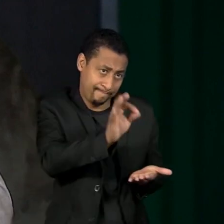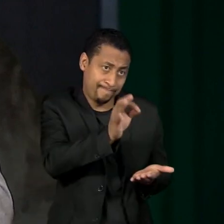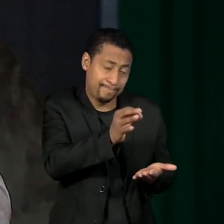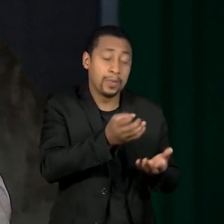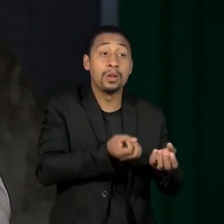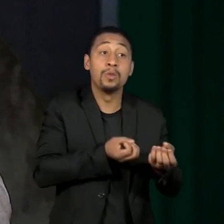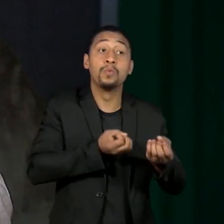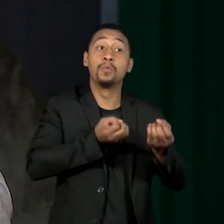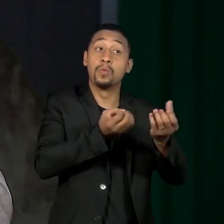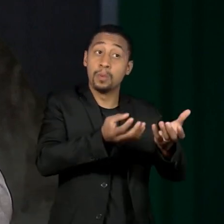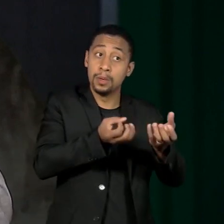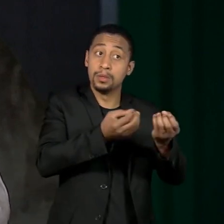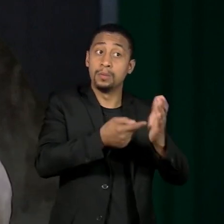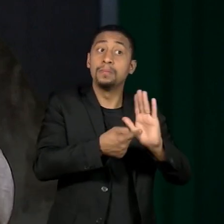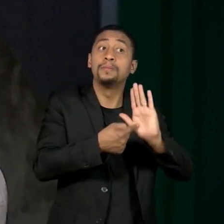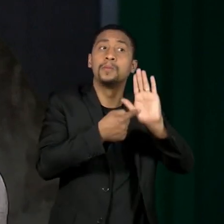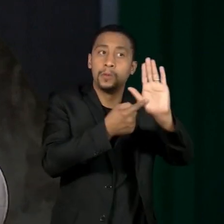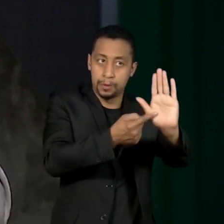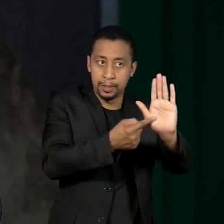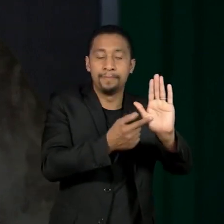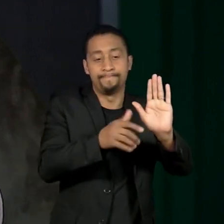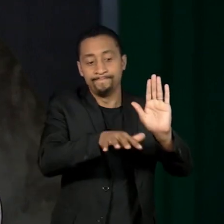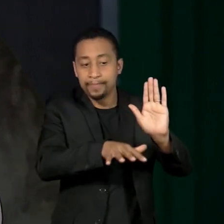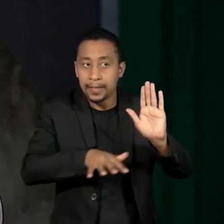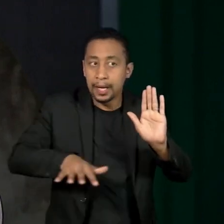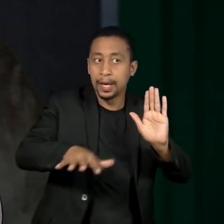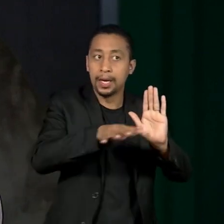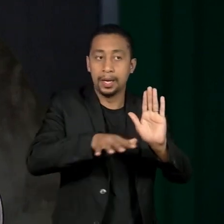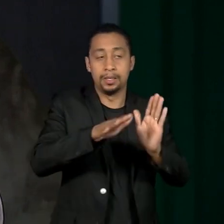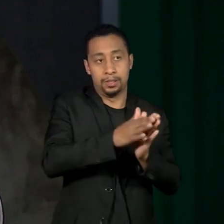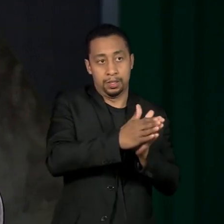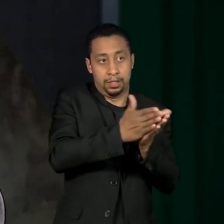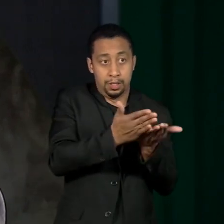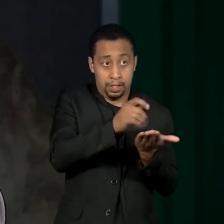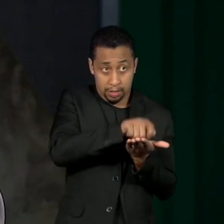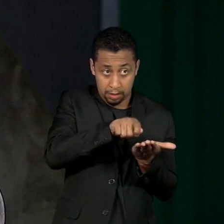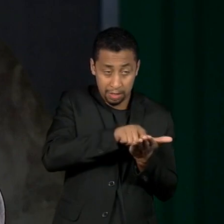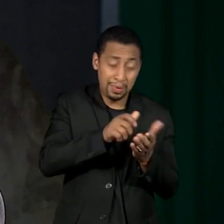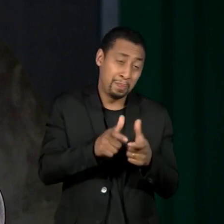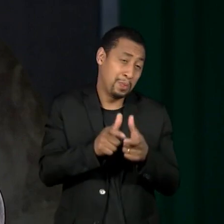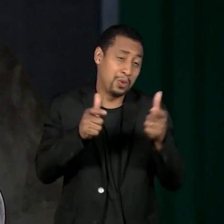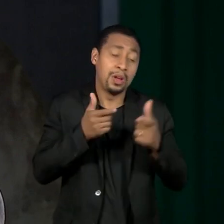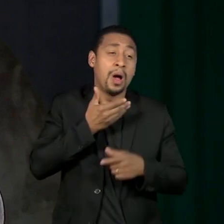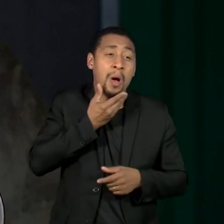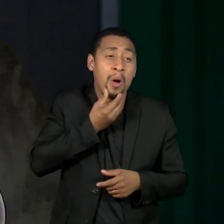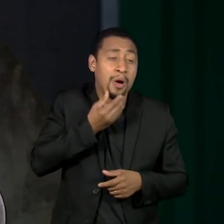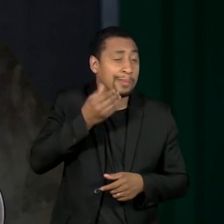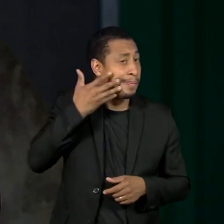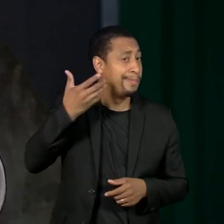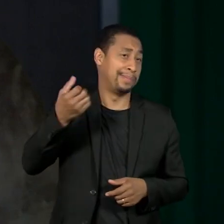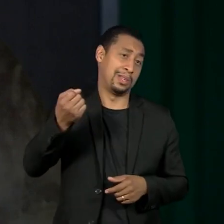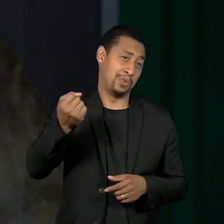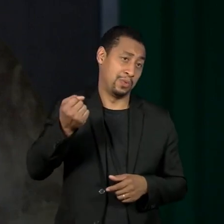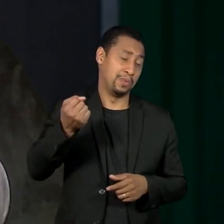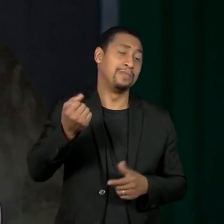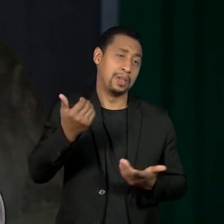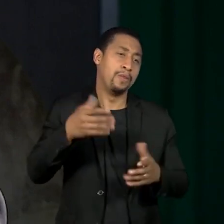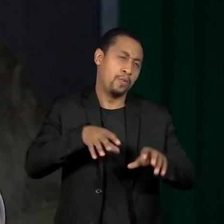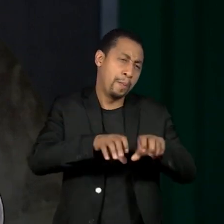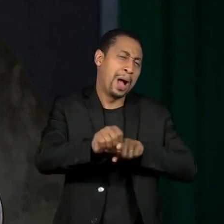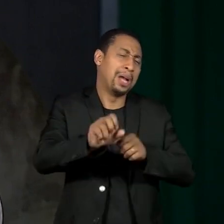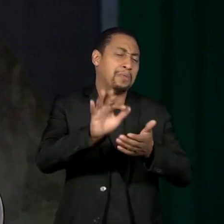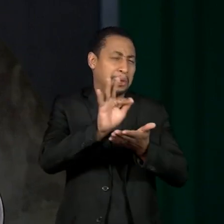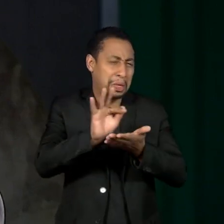mostram que a predominância nessa área é de homens brancos com ensino superior e que mais da metade mora